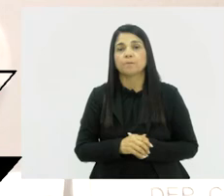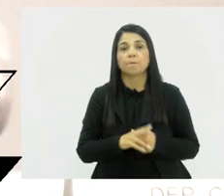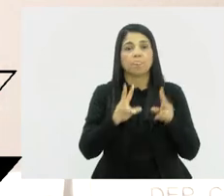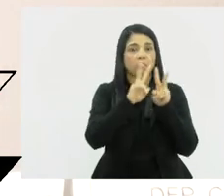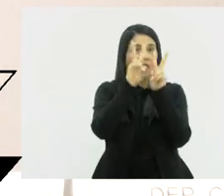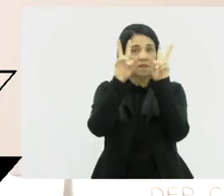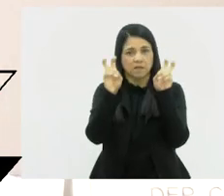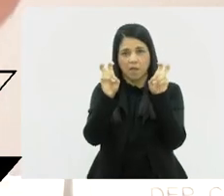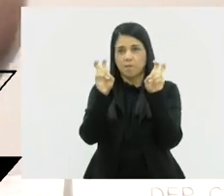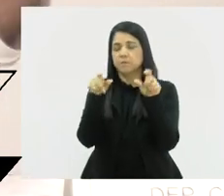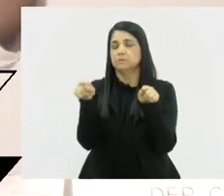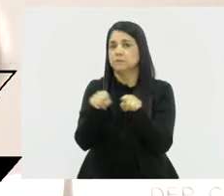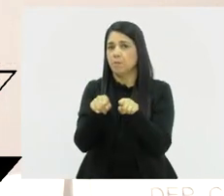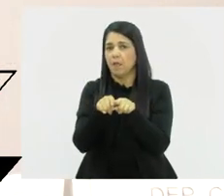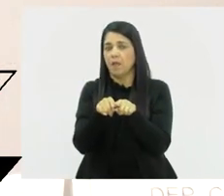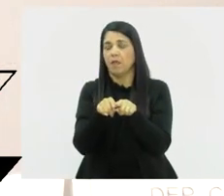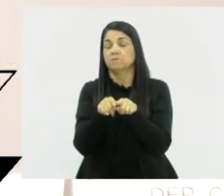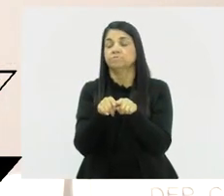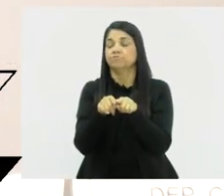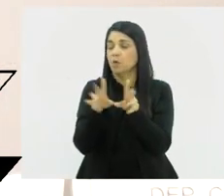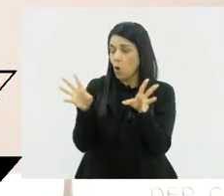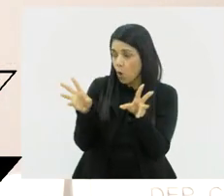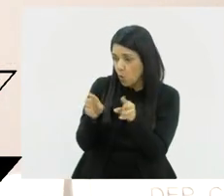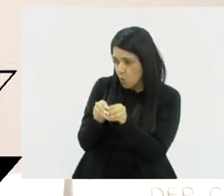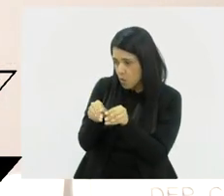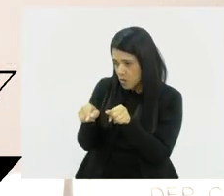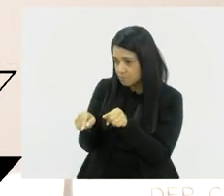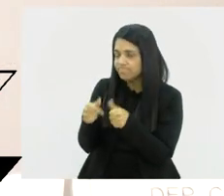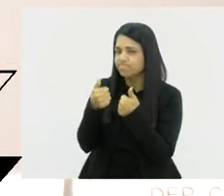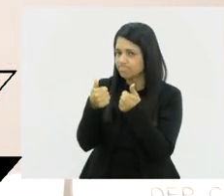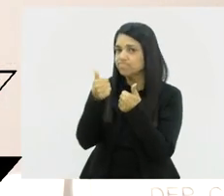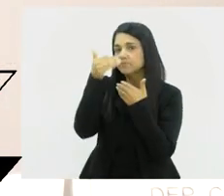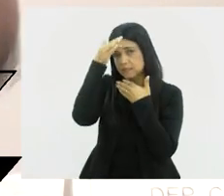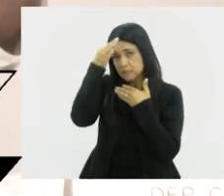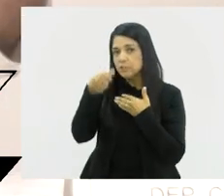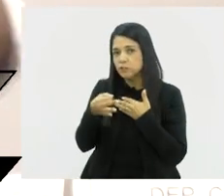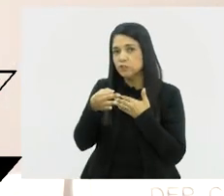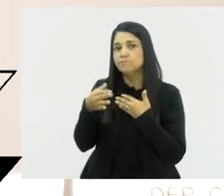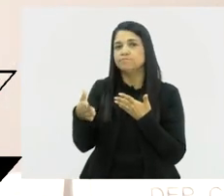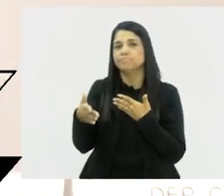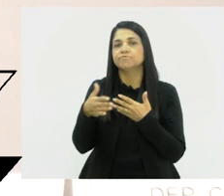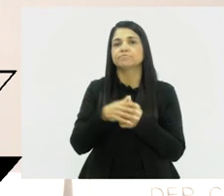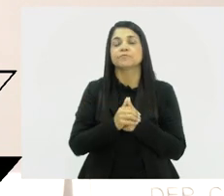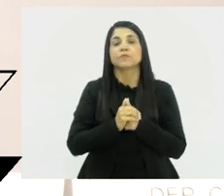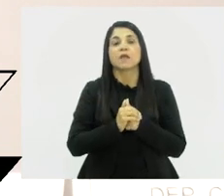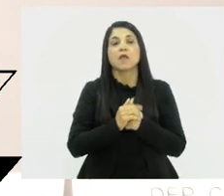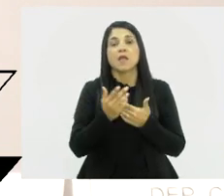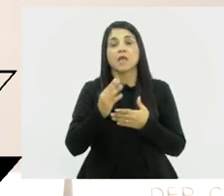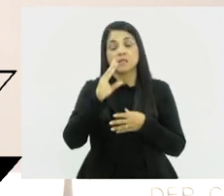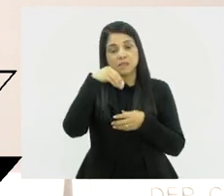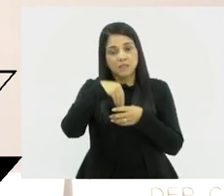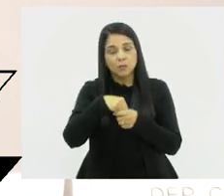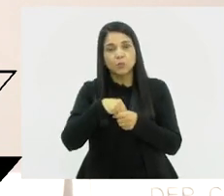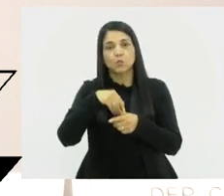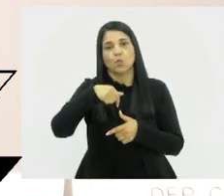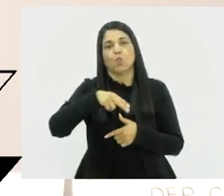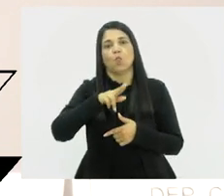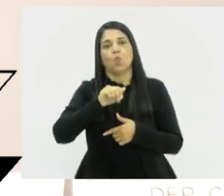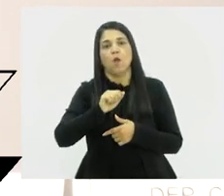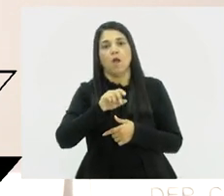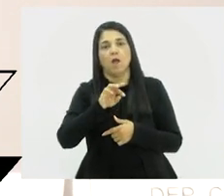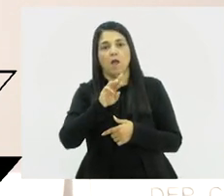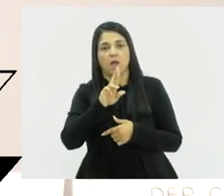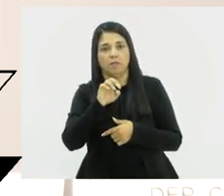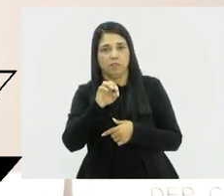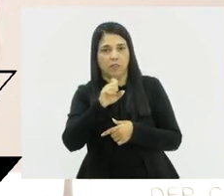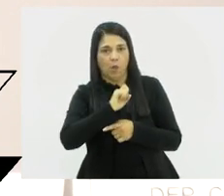vamos ouvir outras pessoas aqui, mas só para concluir essa. Entendi perfeitamente. Natureza quartelada. Agora, por exemplo,